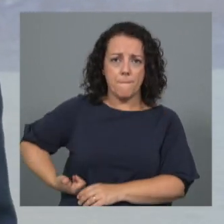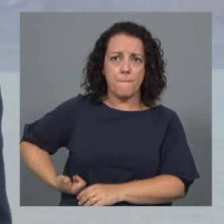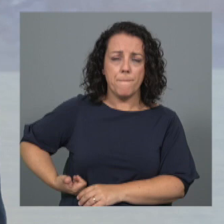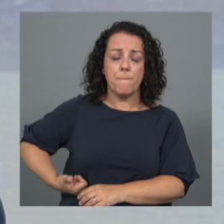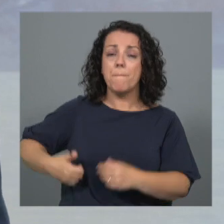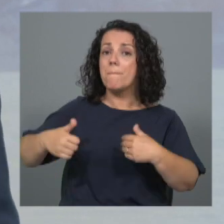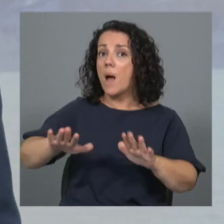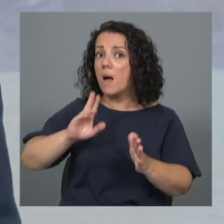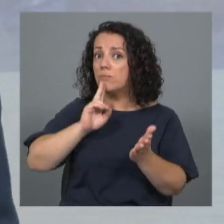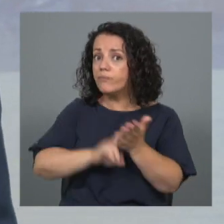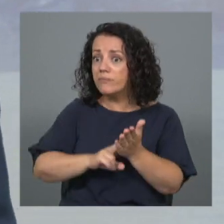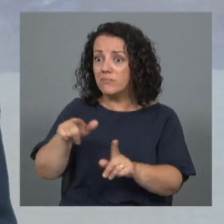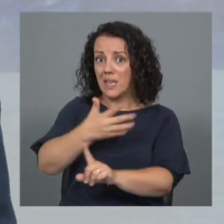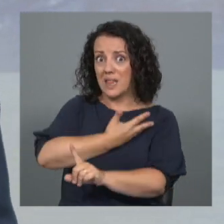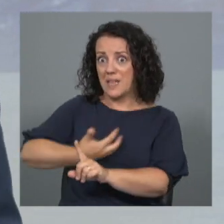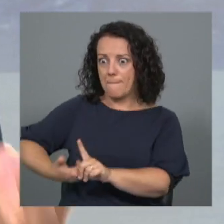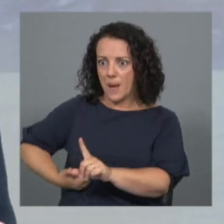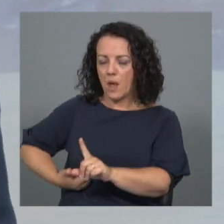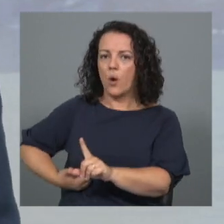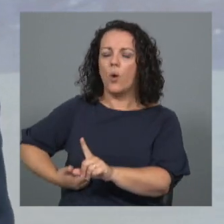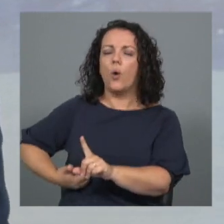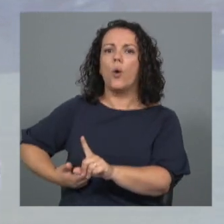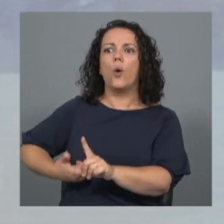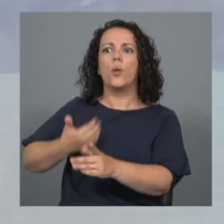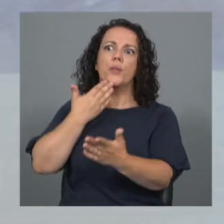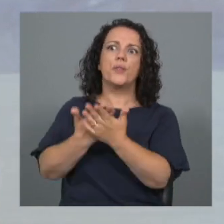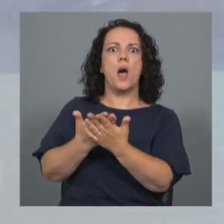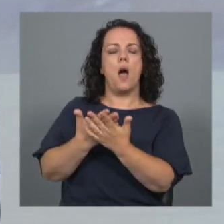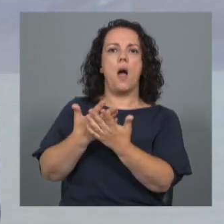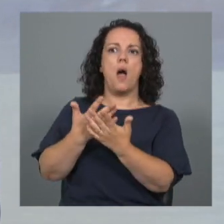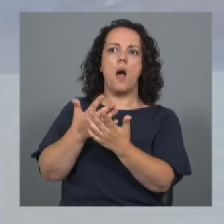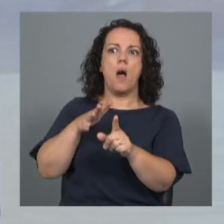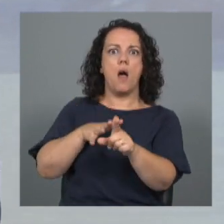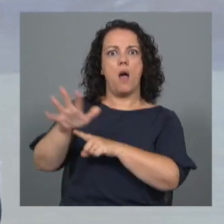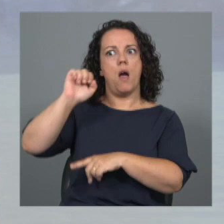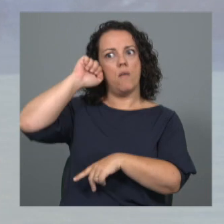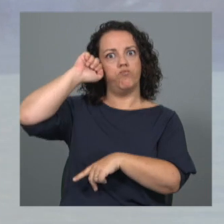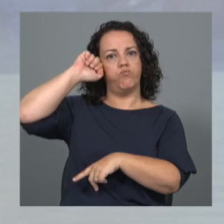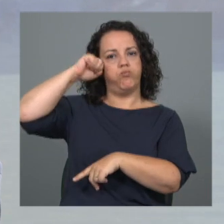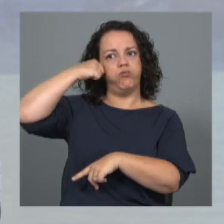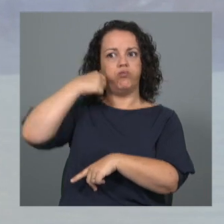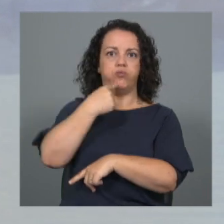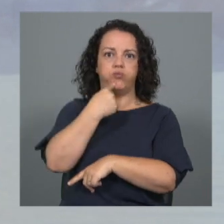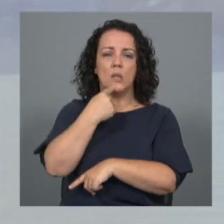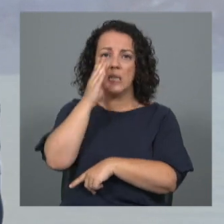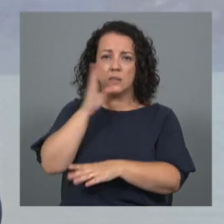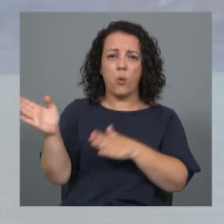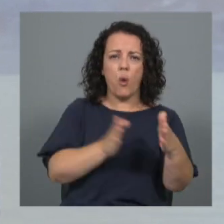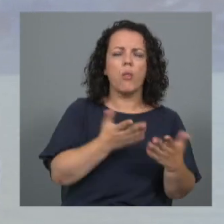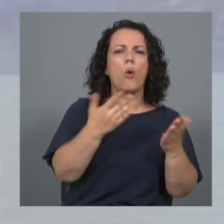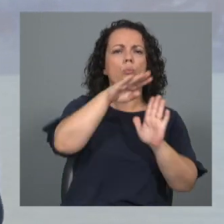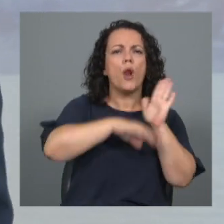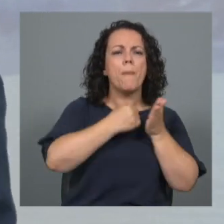foi e não tem tido o impacto que poderia ter se não houvesse os programas de apoio, as medidas de apoio às